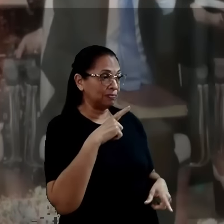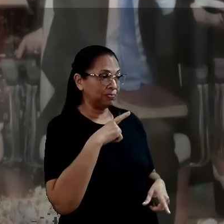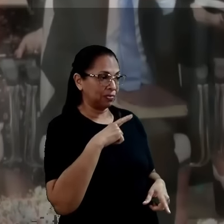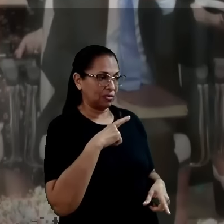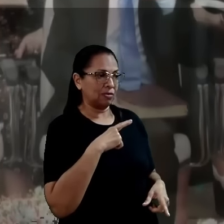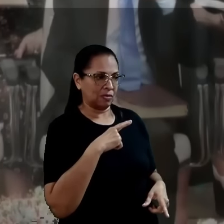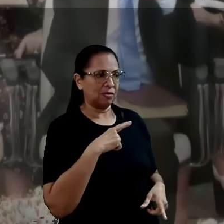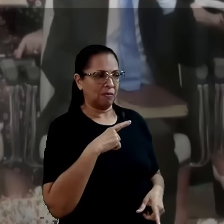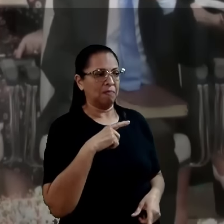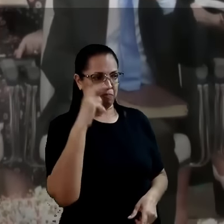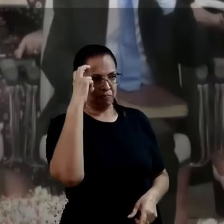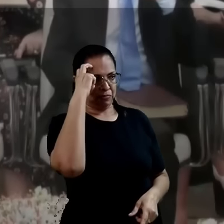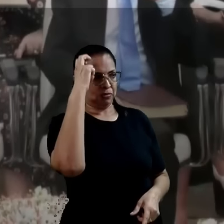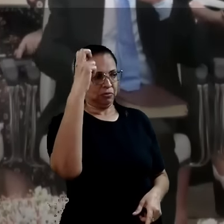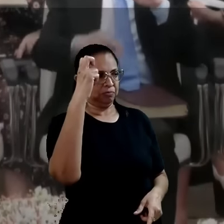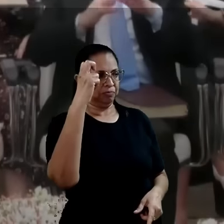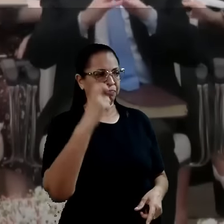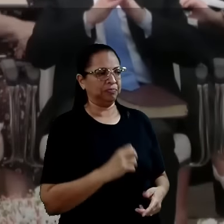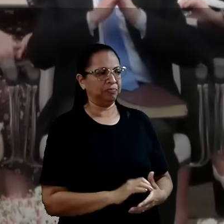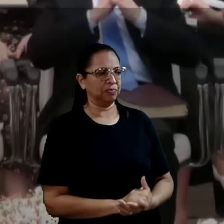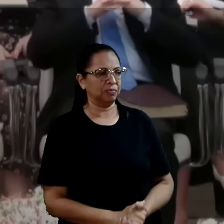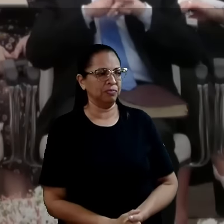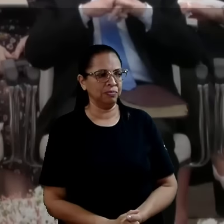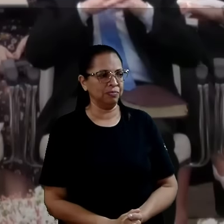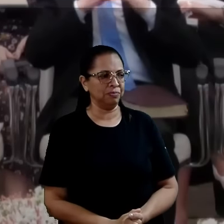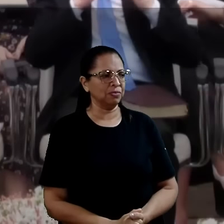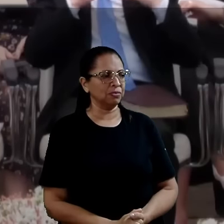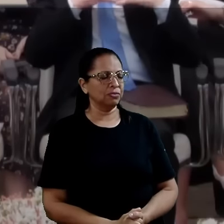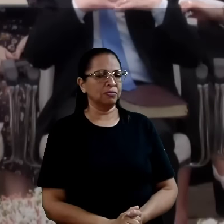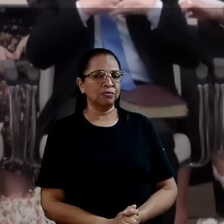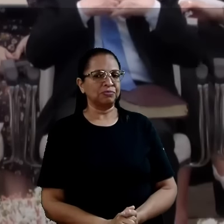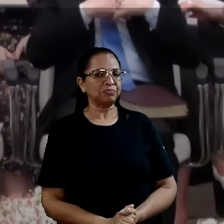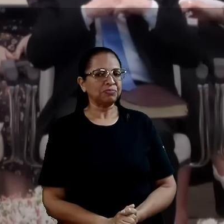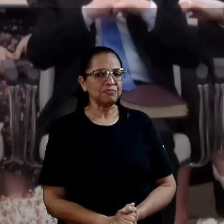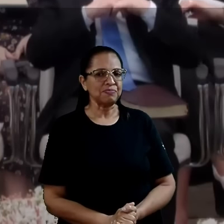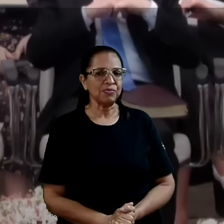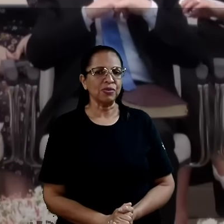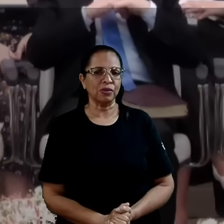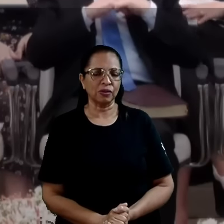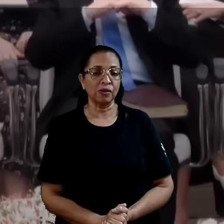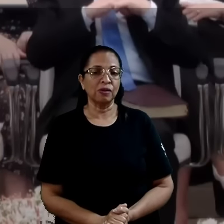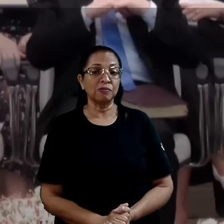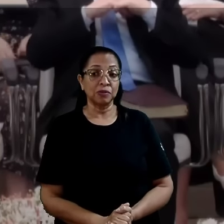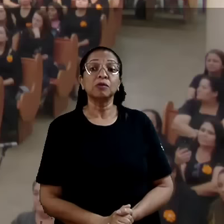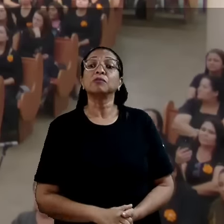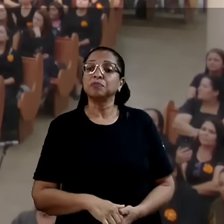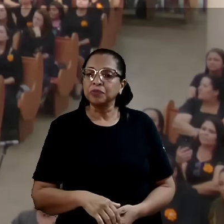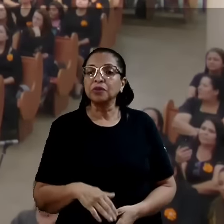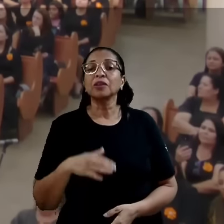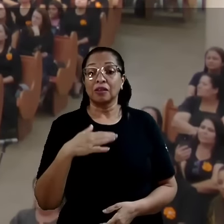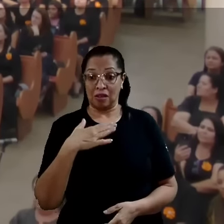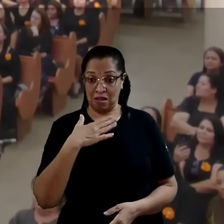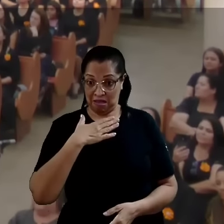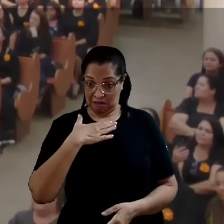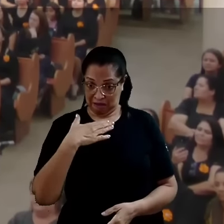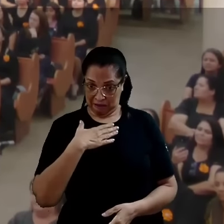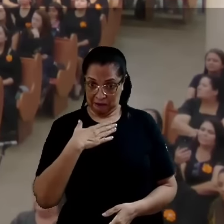sabedoria estou certo que elas não mantiveram para si o que receberam e agora